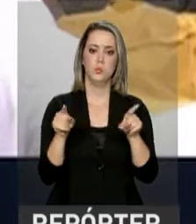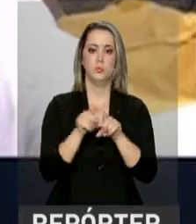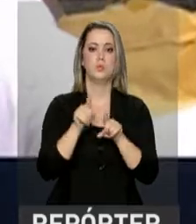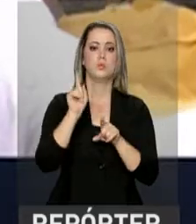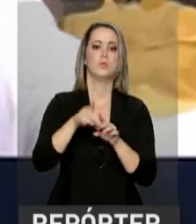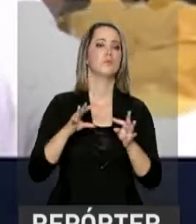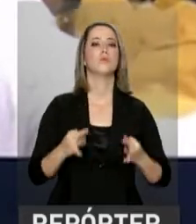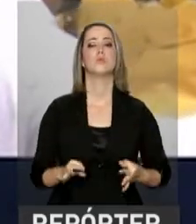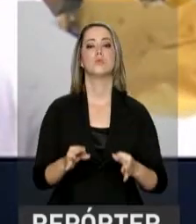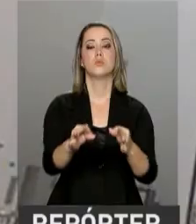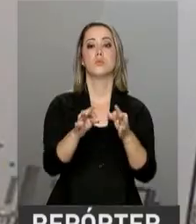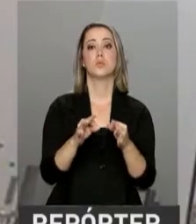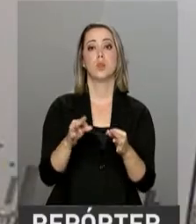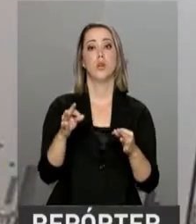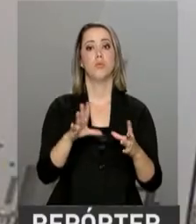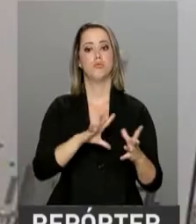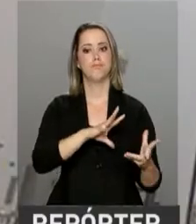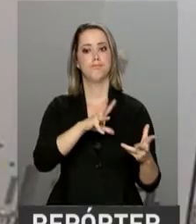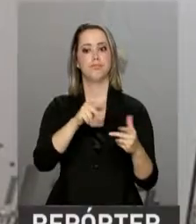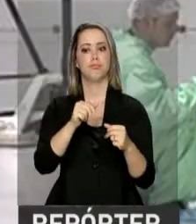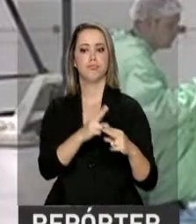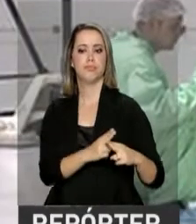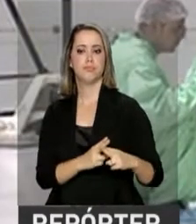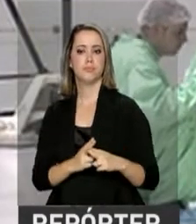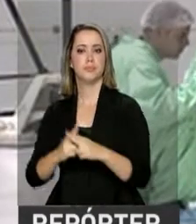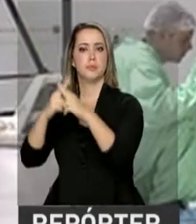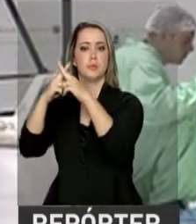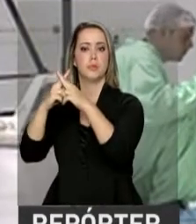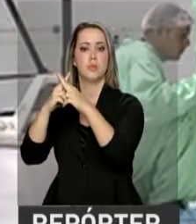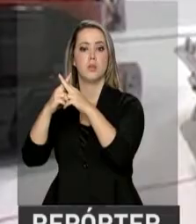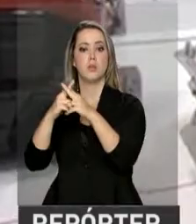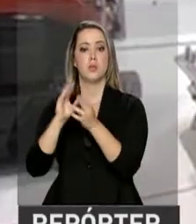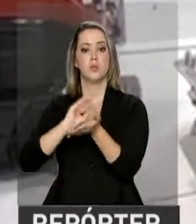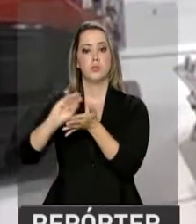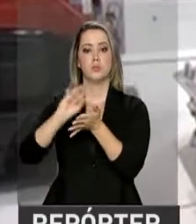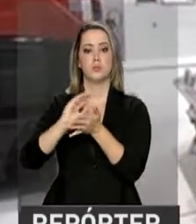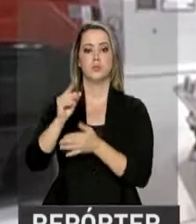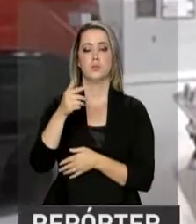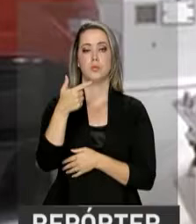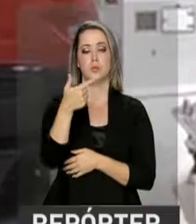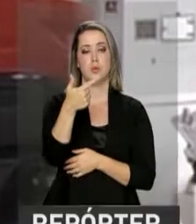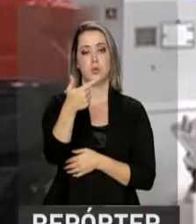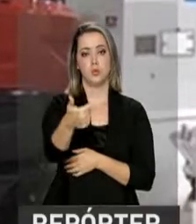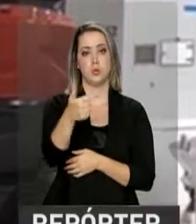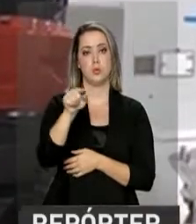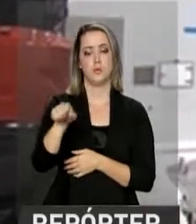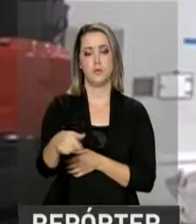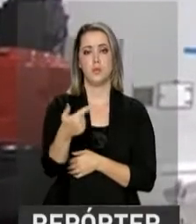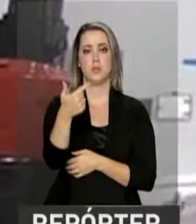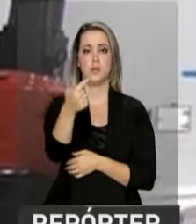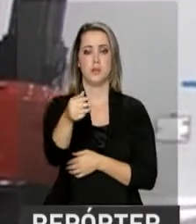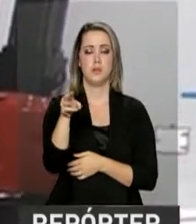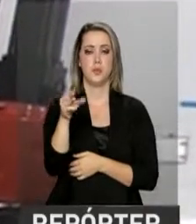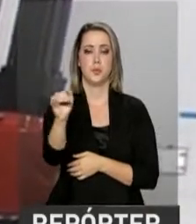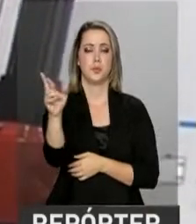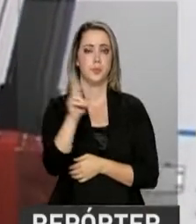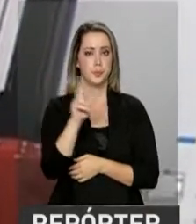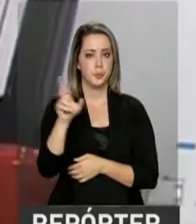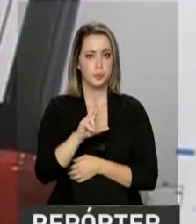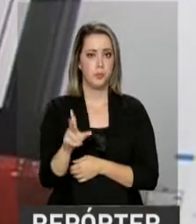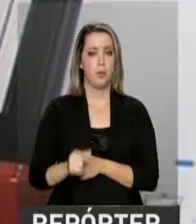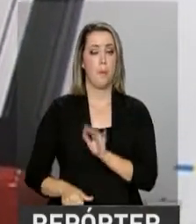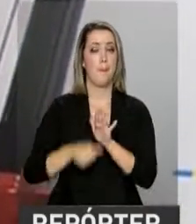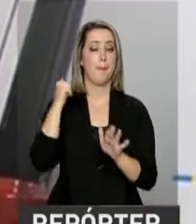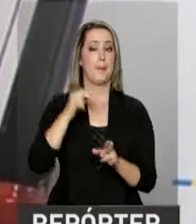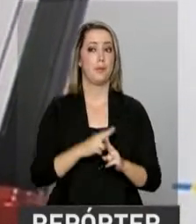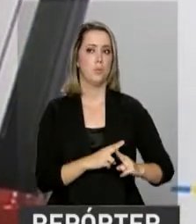em tecnologia espacial. Com investimentos de 2,7 bilhões de reais, o Brasil lançou ao espaço o primeiro